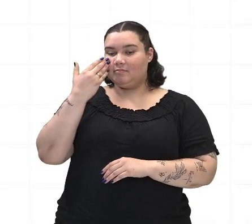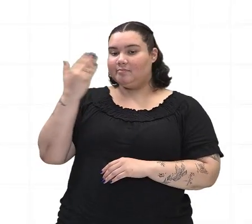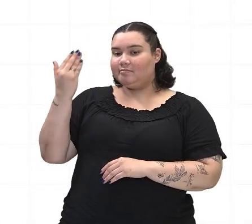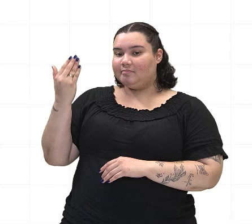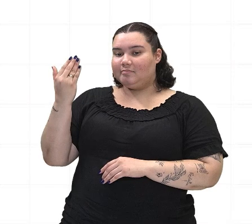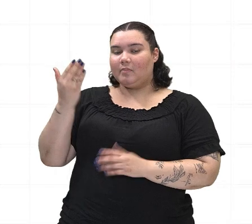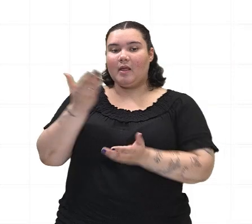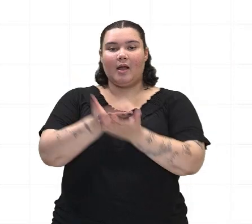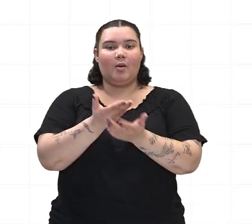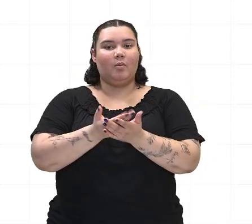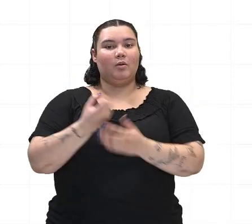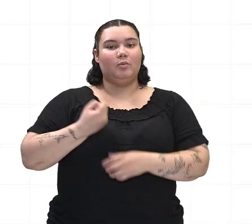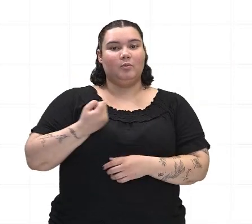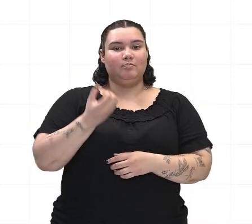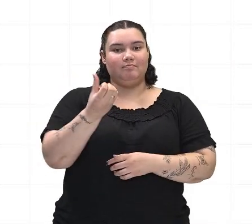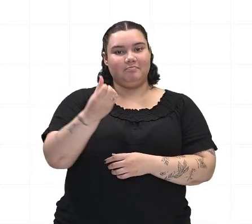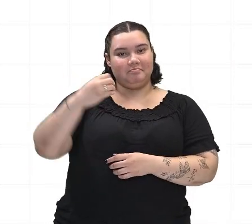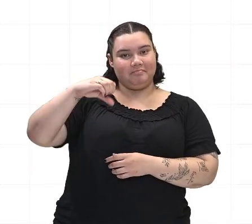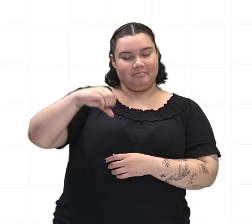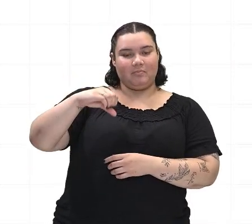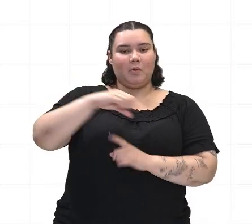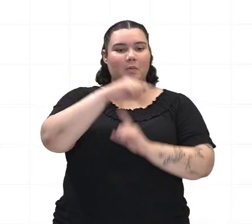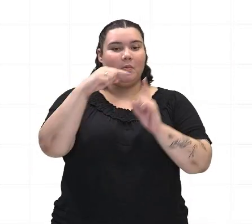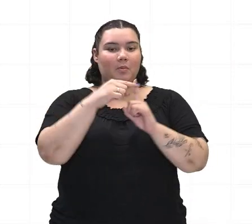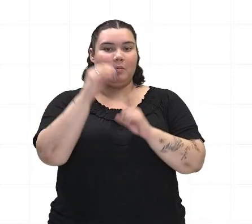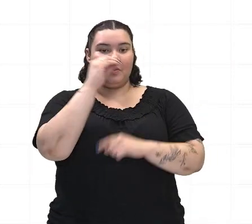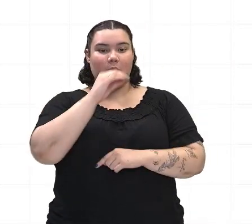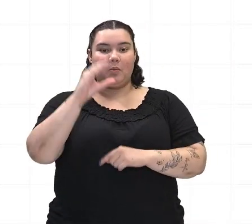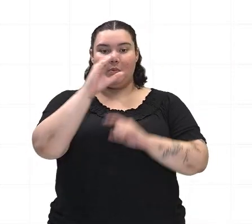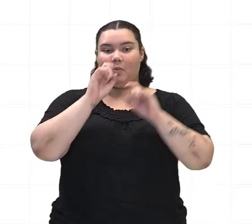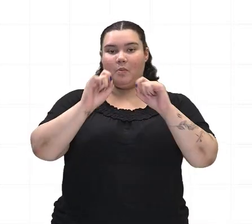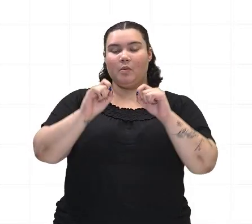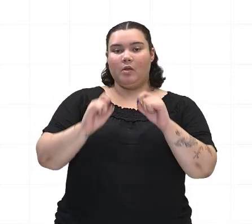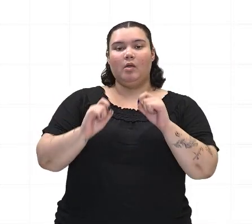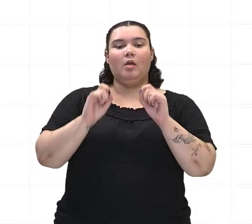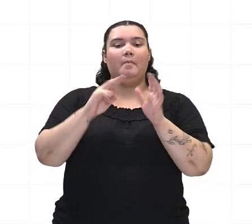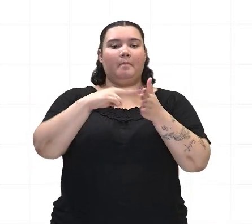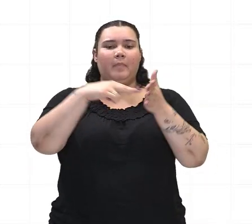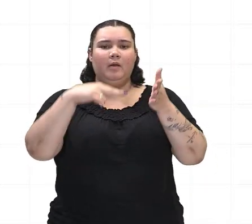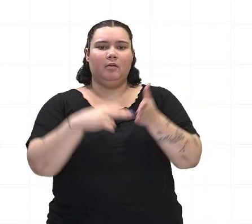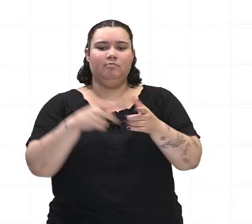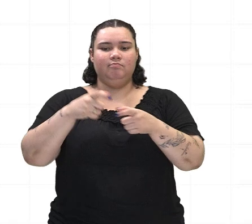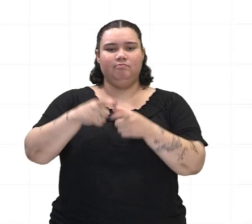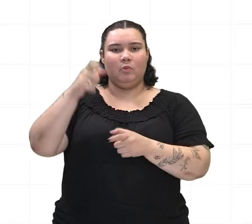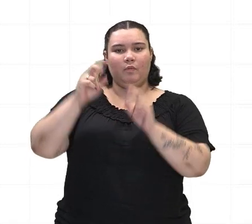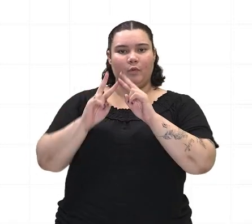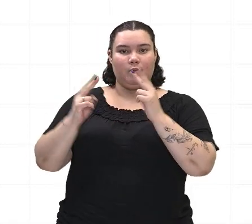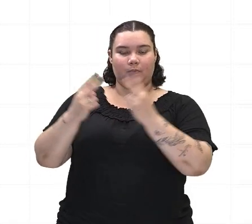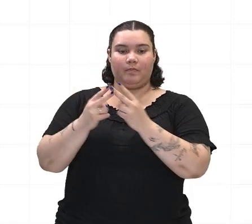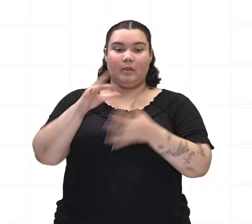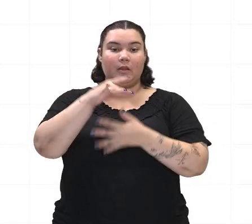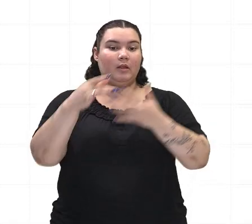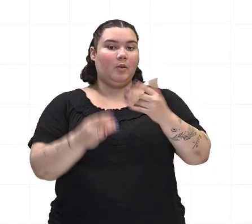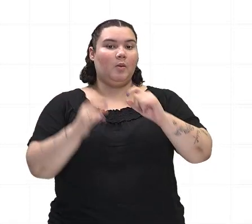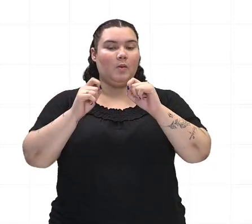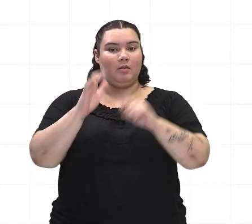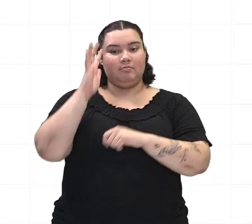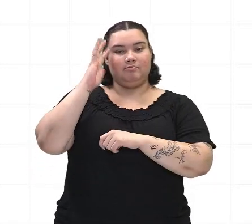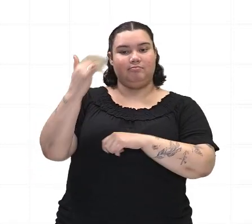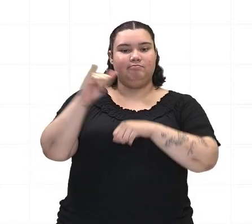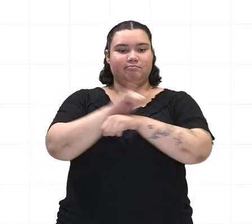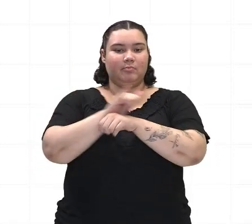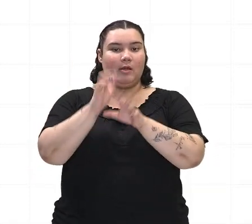Aula 69, objeto de conhecimento, volume de prismas e cilindros, detalhamento, resolução e elaboração